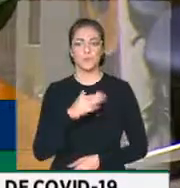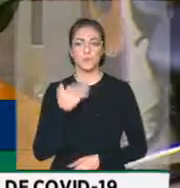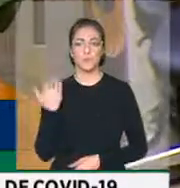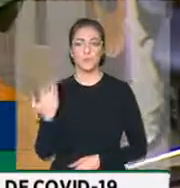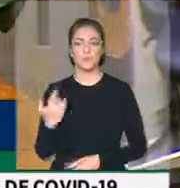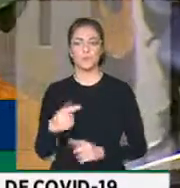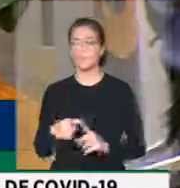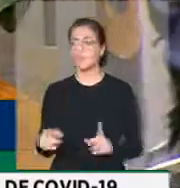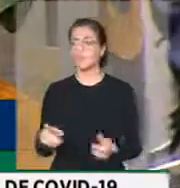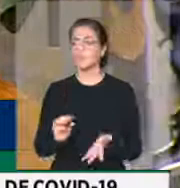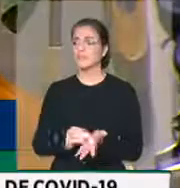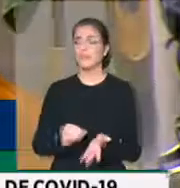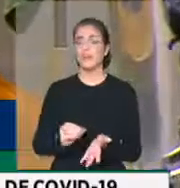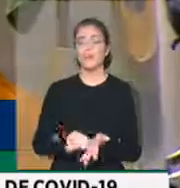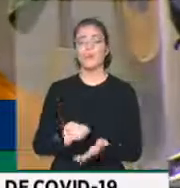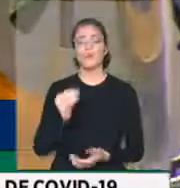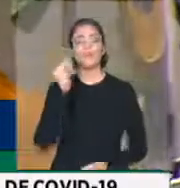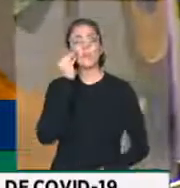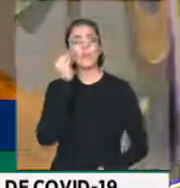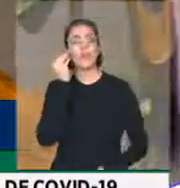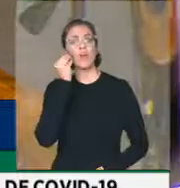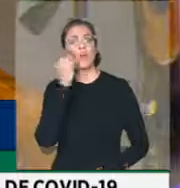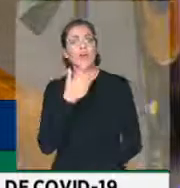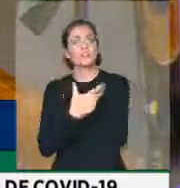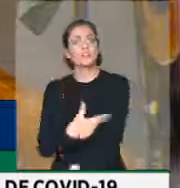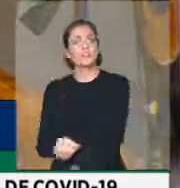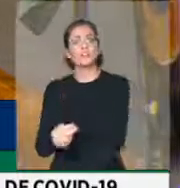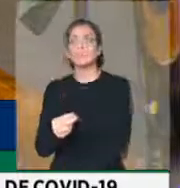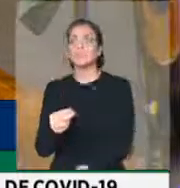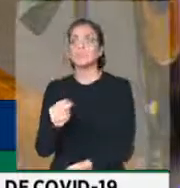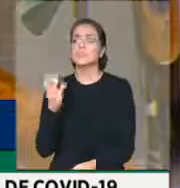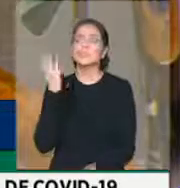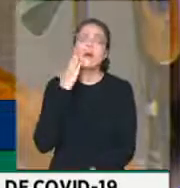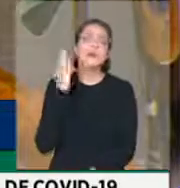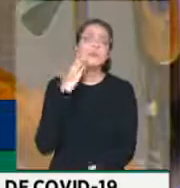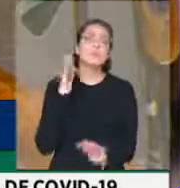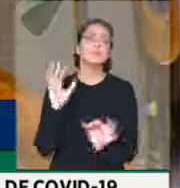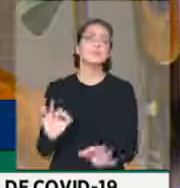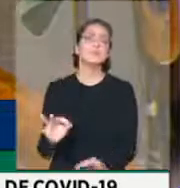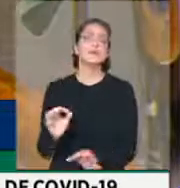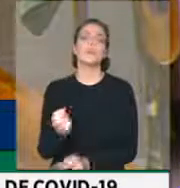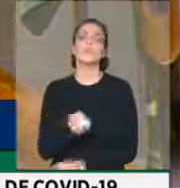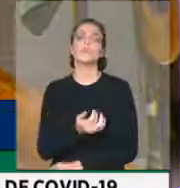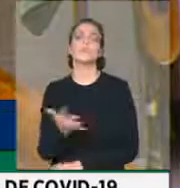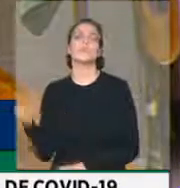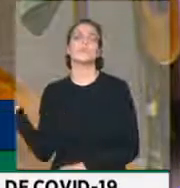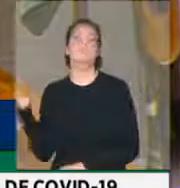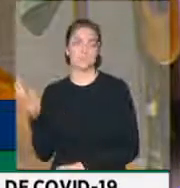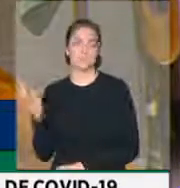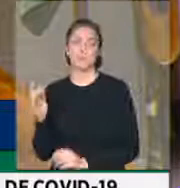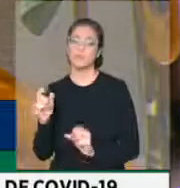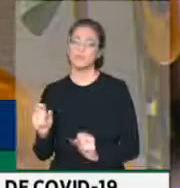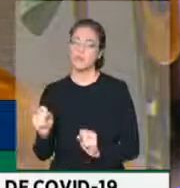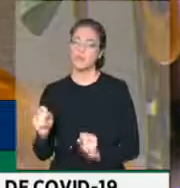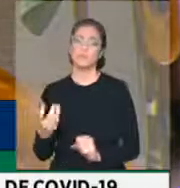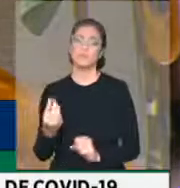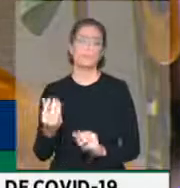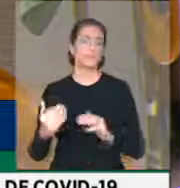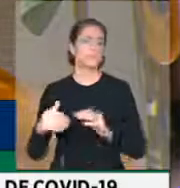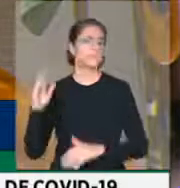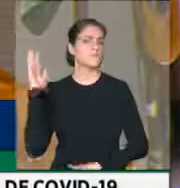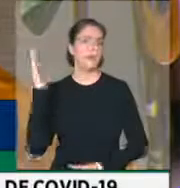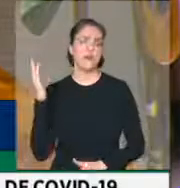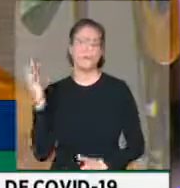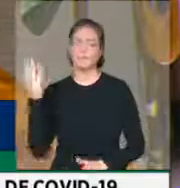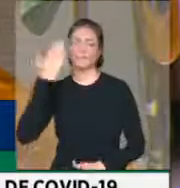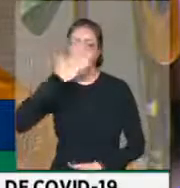teste em larga escala e diante, infelizmente, da possibilidade desses números serem muito maiores.